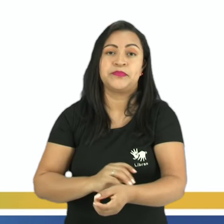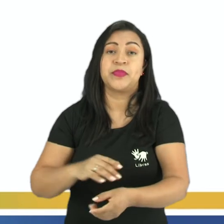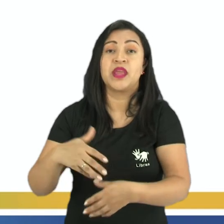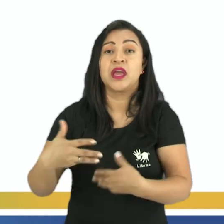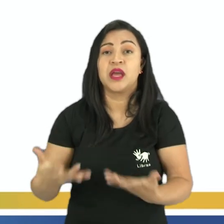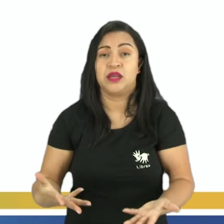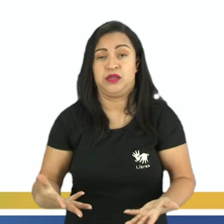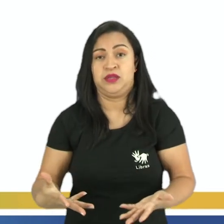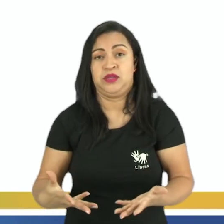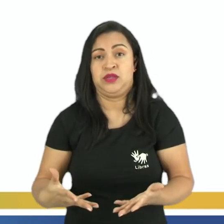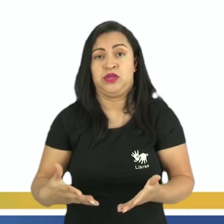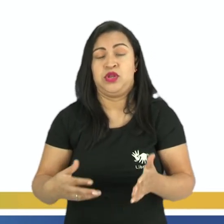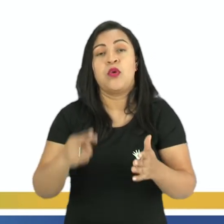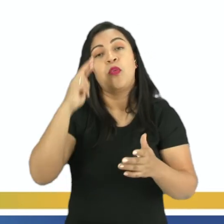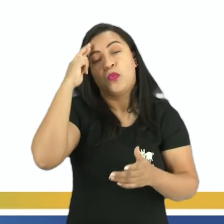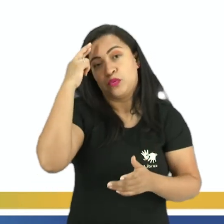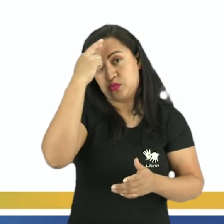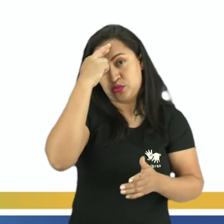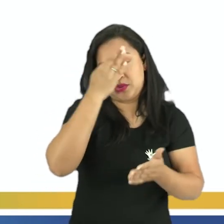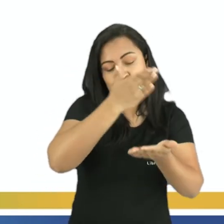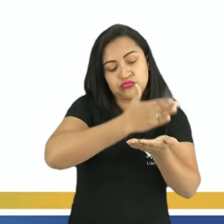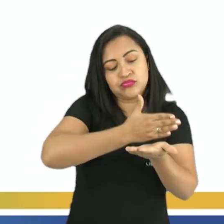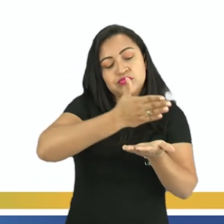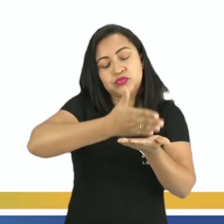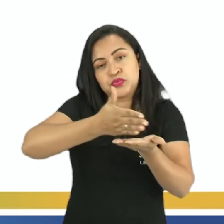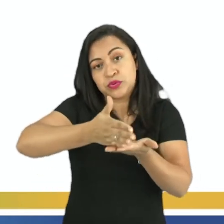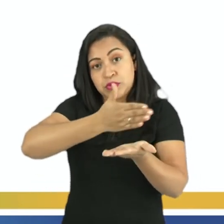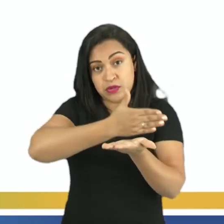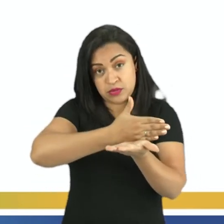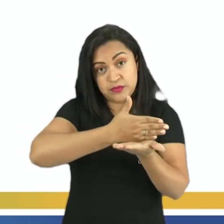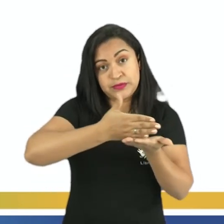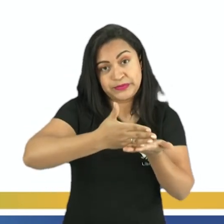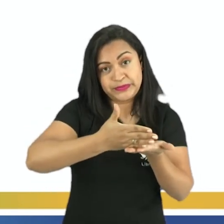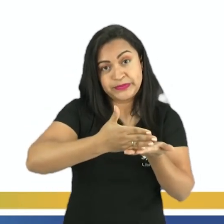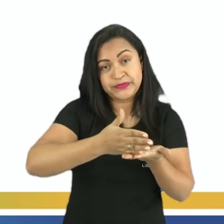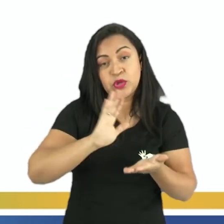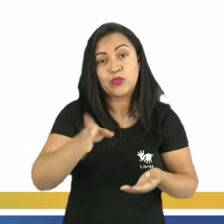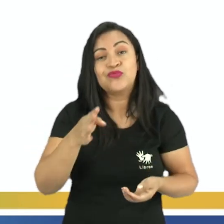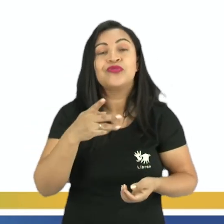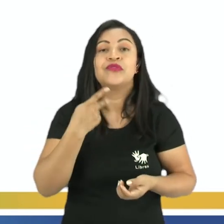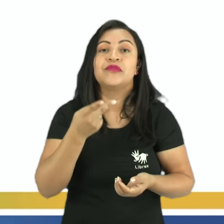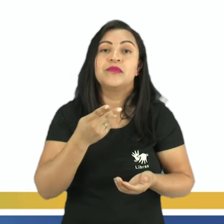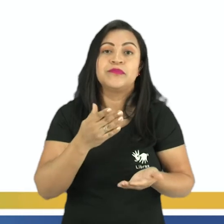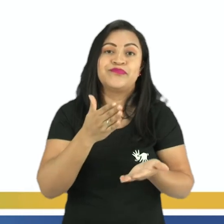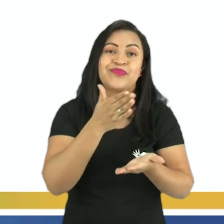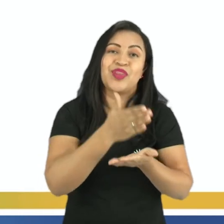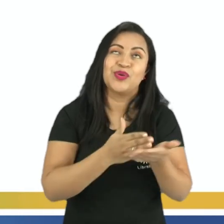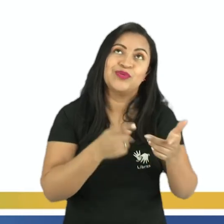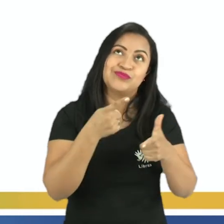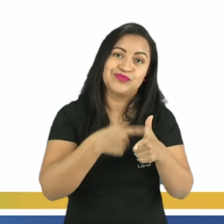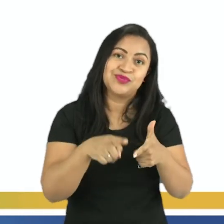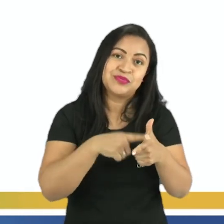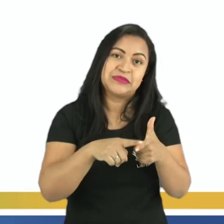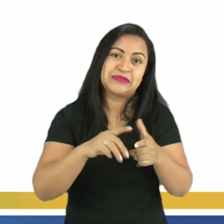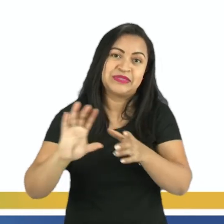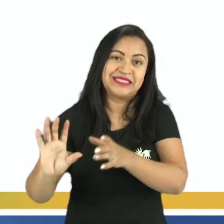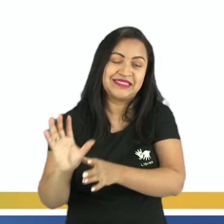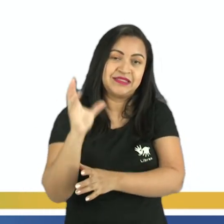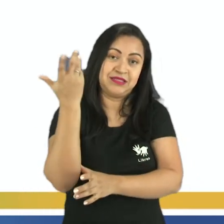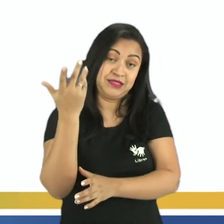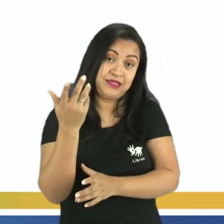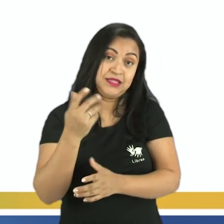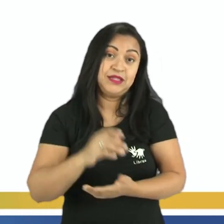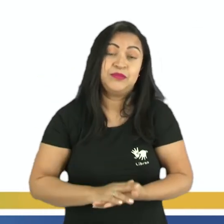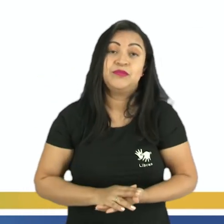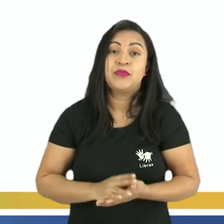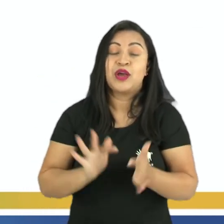Então, o enredo é organizado em etapas. A situação inicial, como eu já disse para vocês, a complicação, o clímax e a